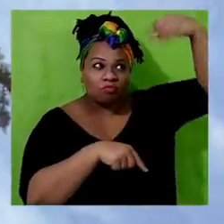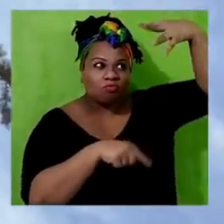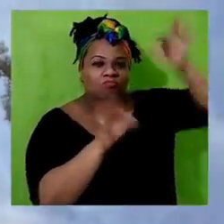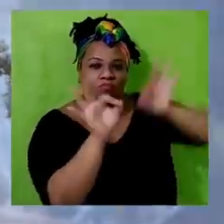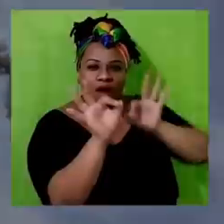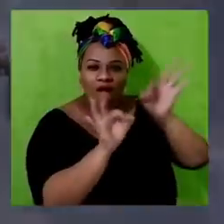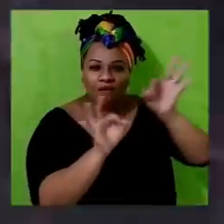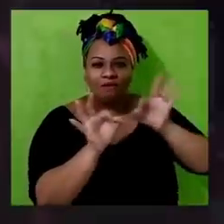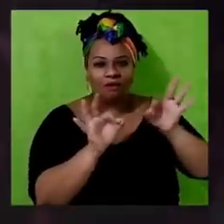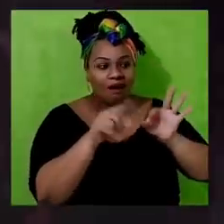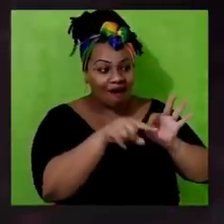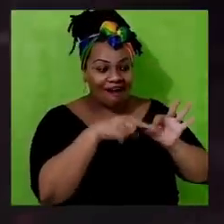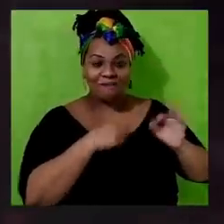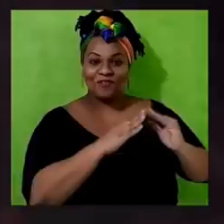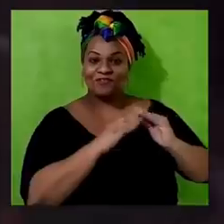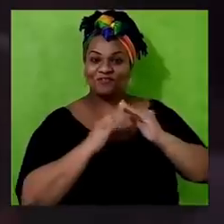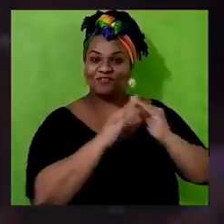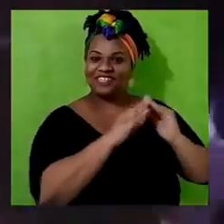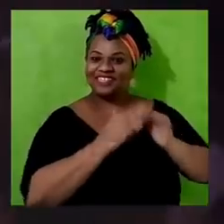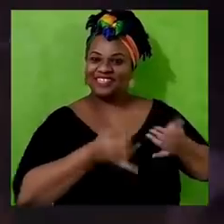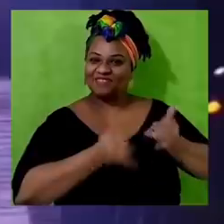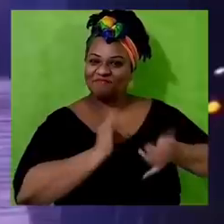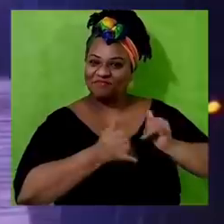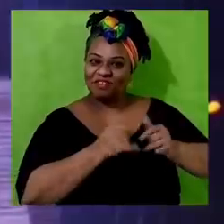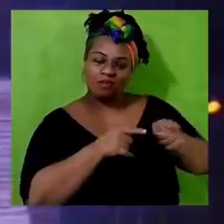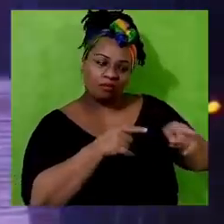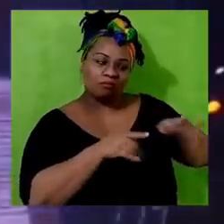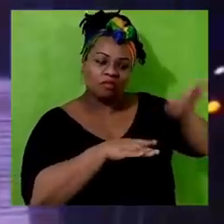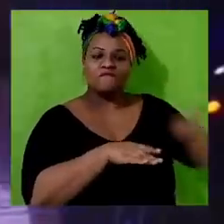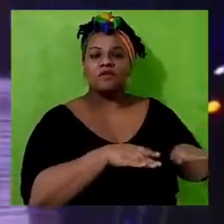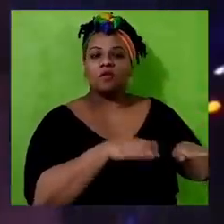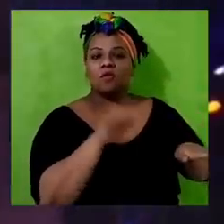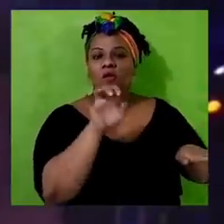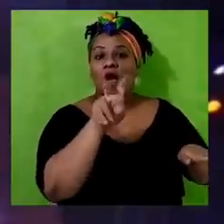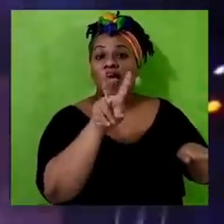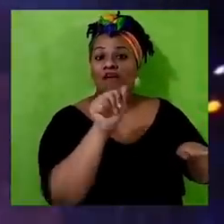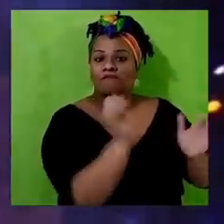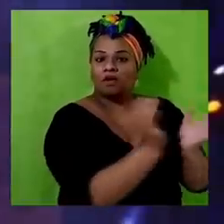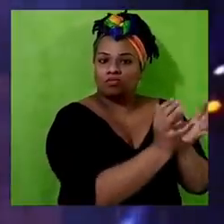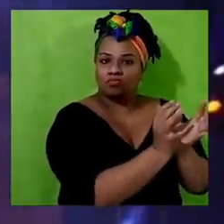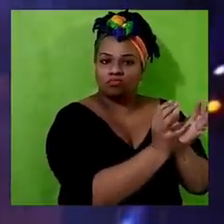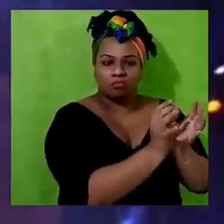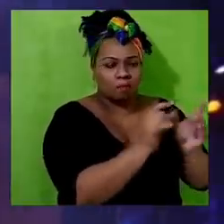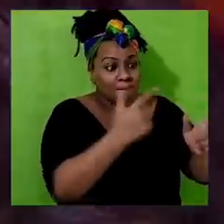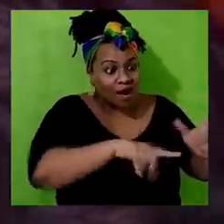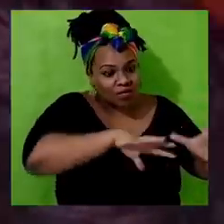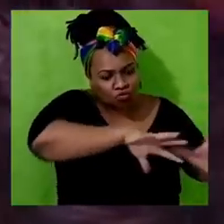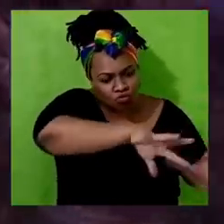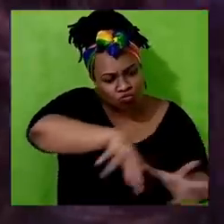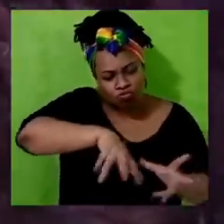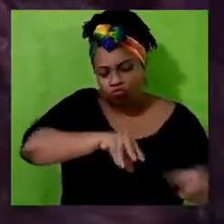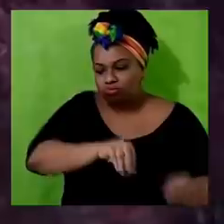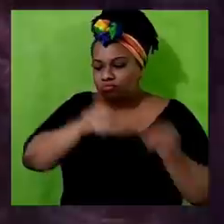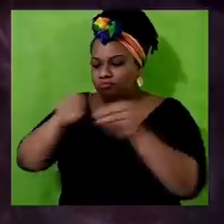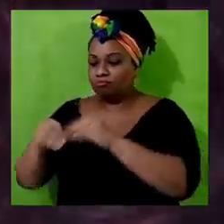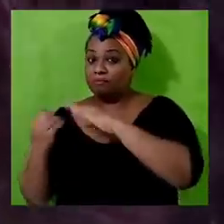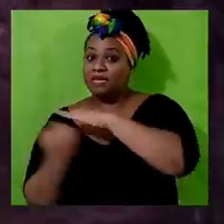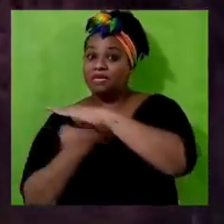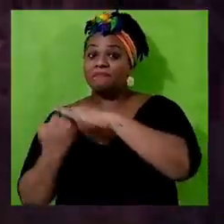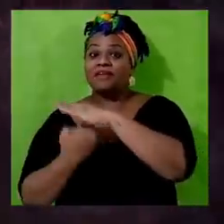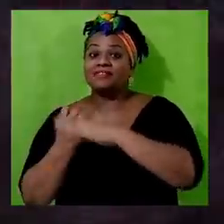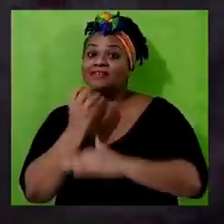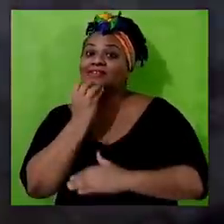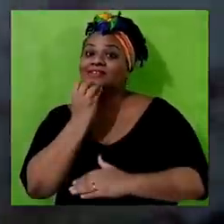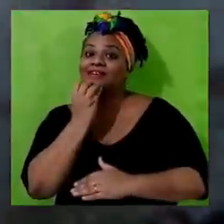iluminador, meu vizinho do Imbuí, Márcio, ficou na banda Eva. Mas todos nós migramos para Rio de